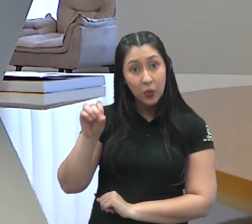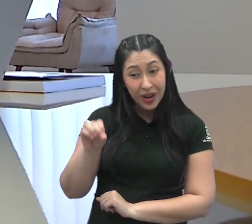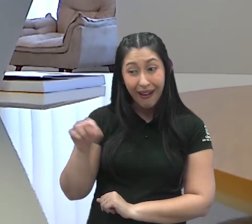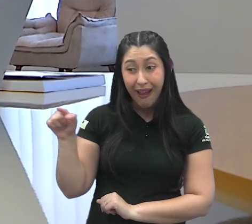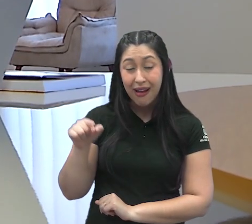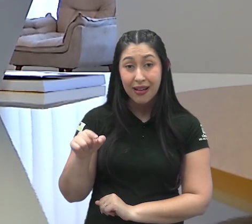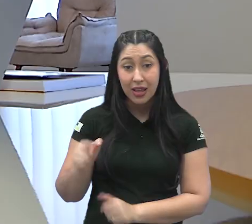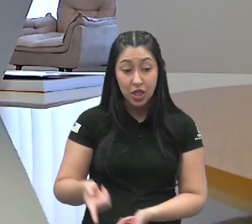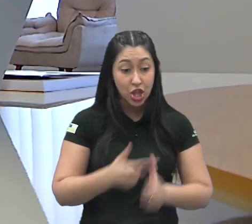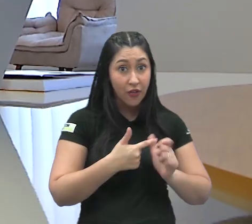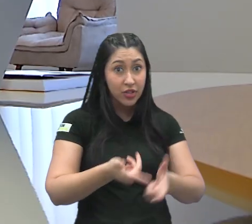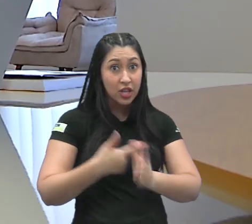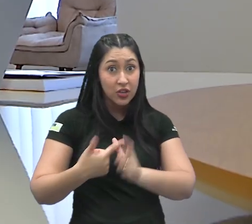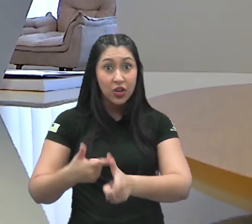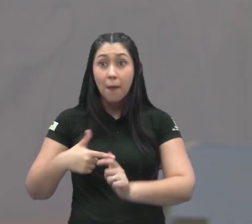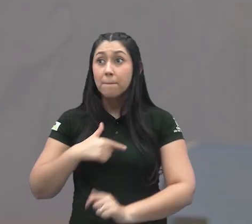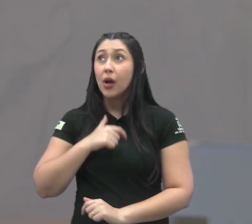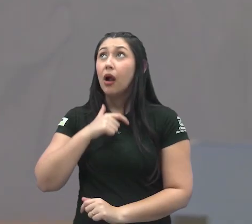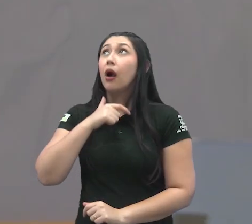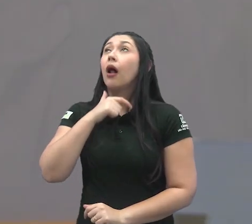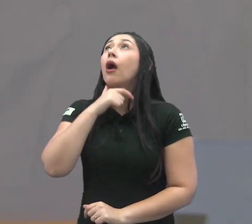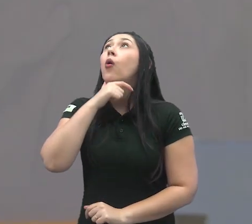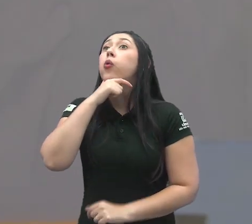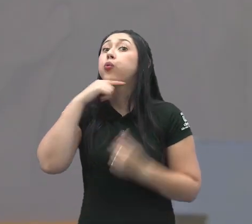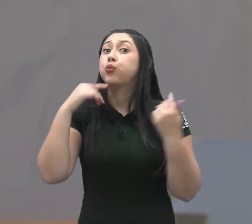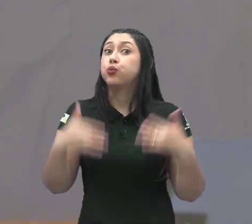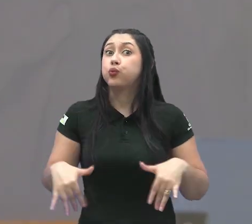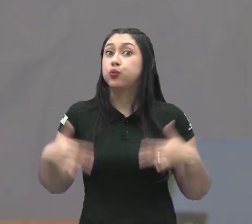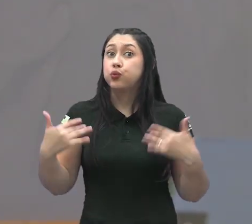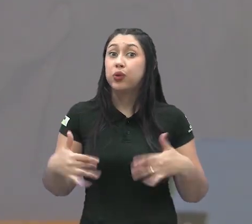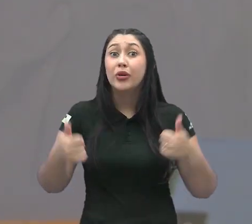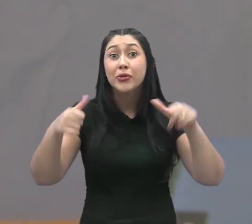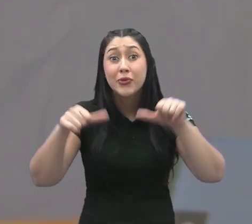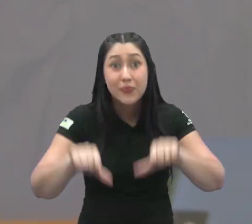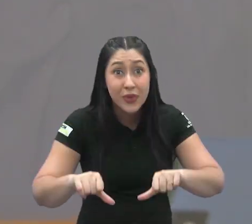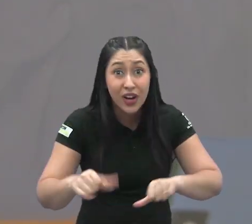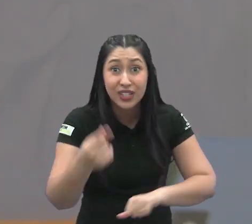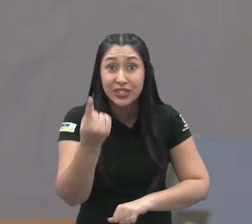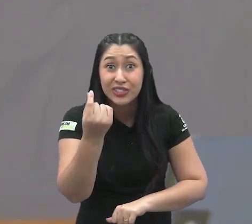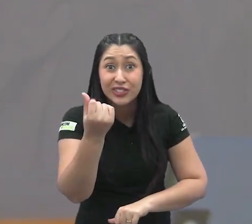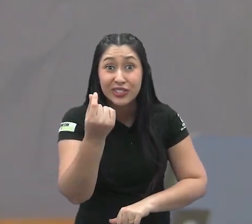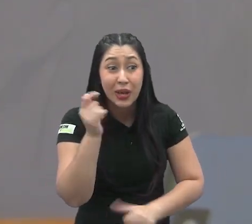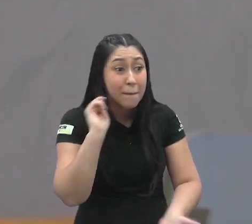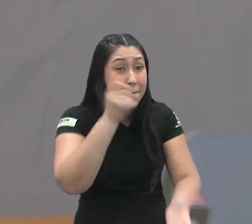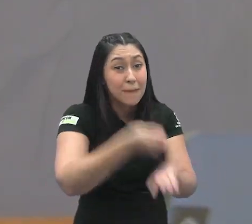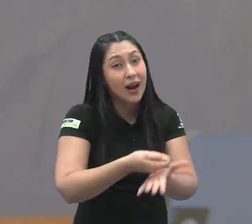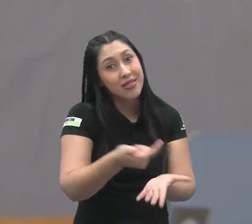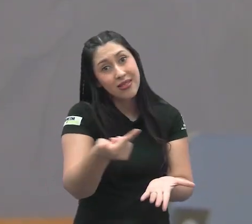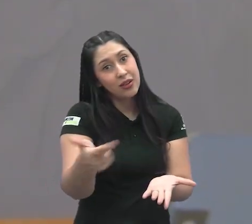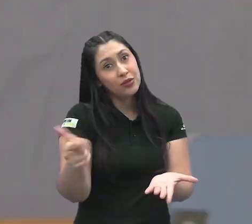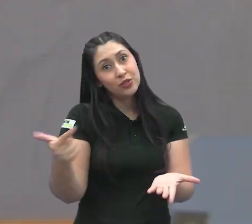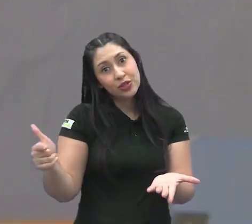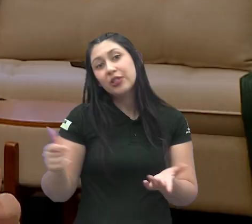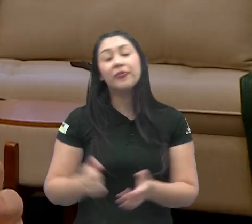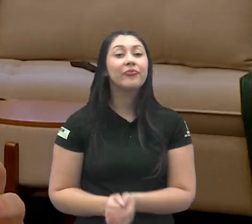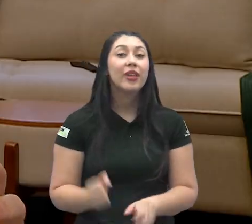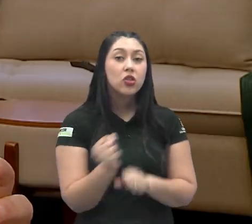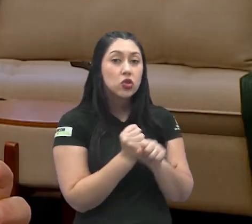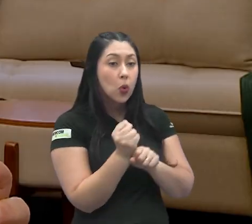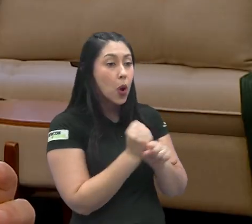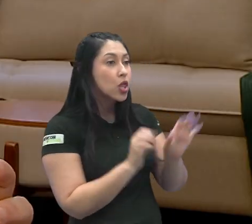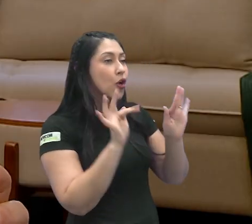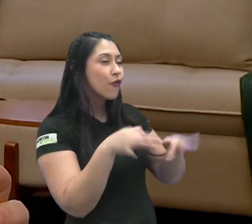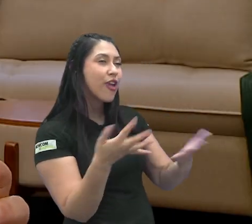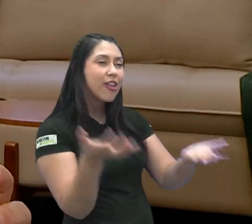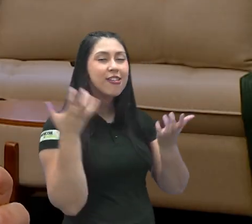se acumularam e, quando percebeu, já estava mergulhado em contas. E o pior, sem dinheiro suficiente. Chega